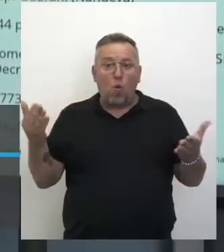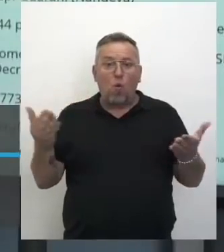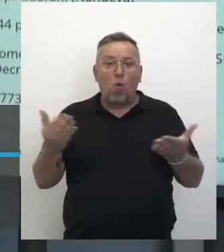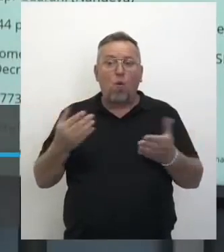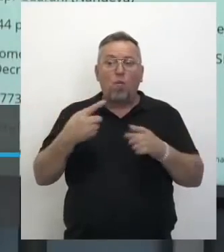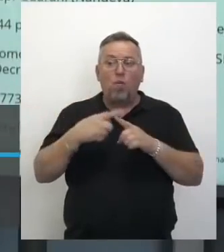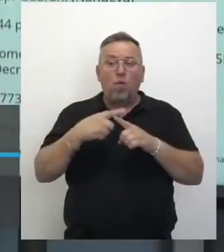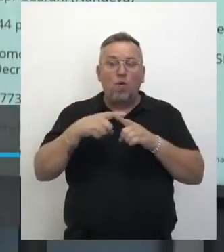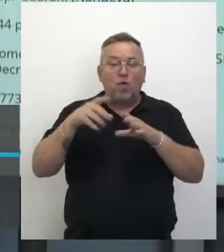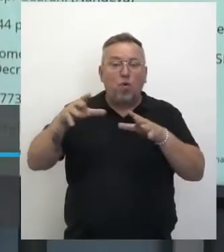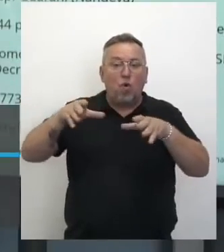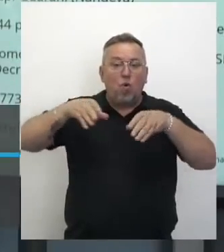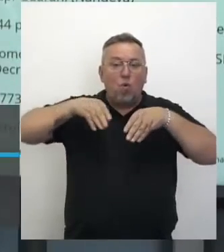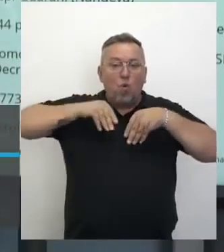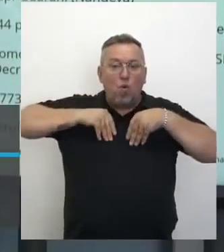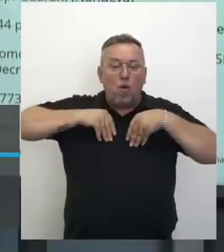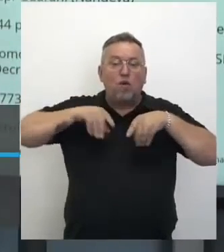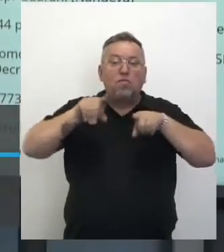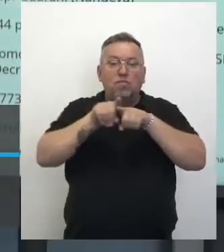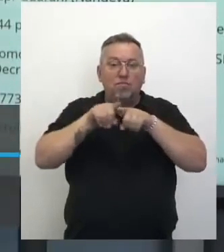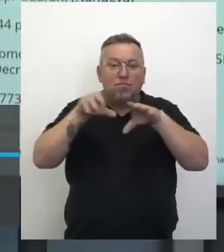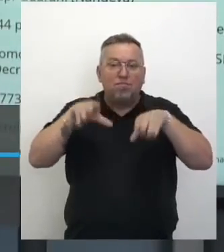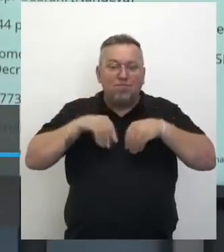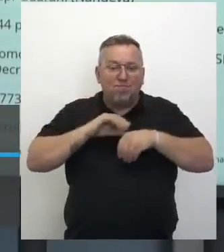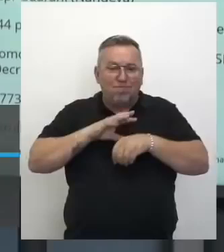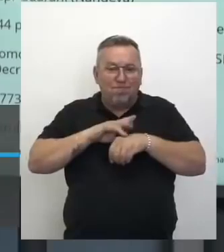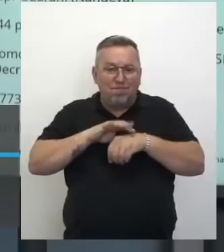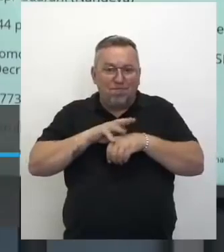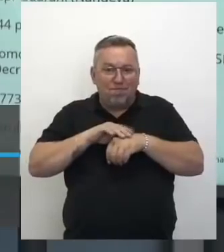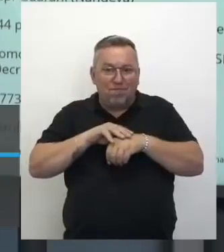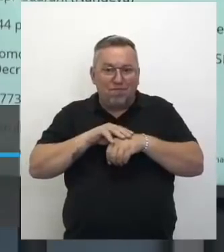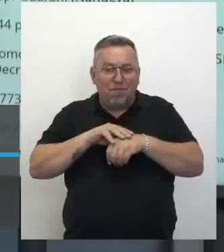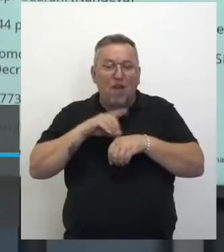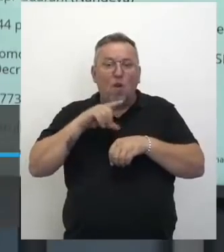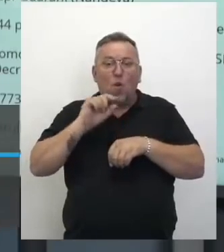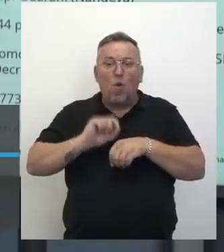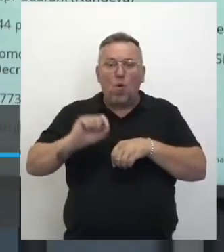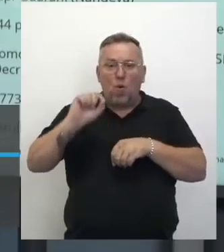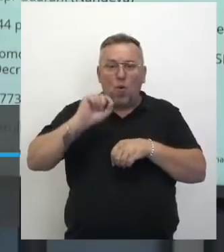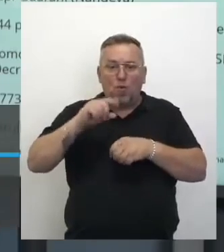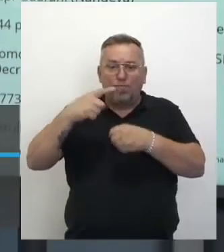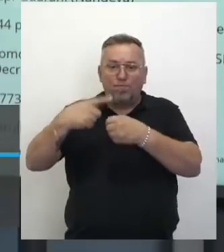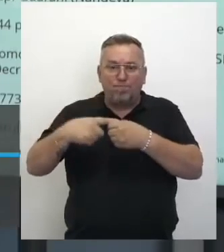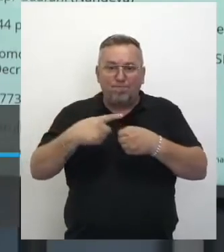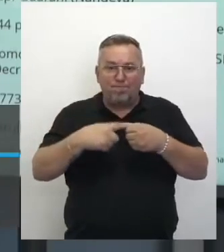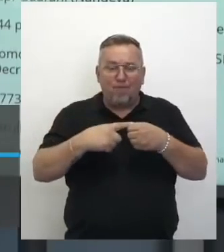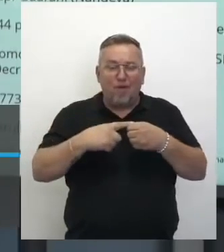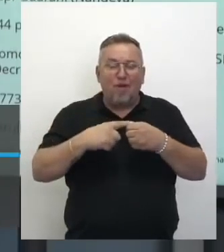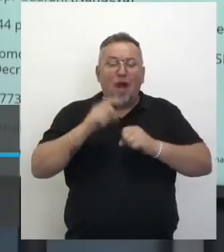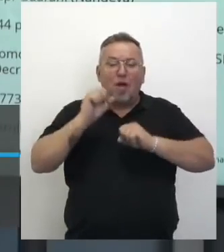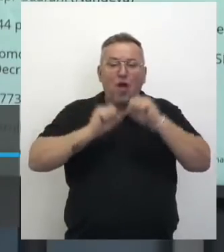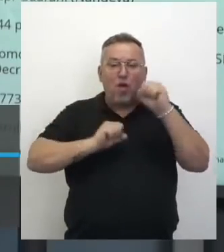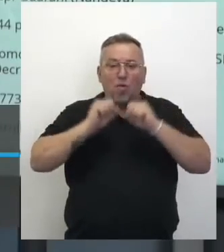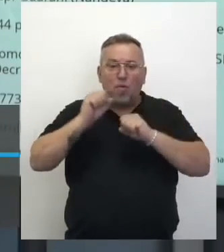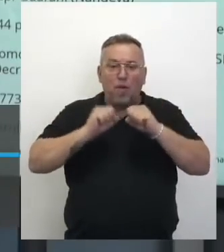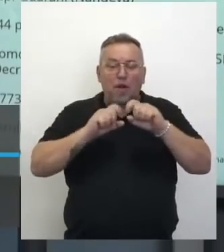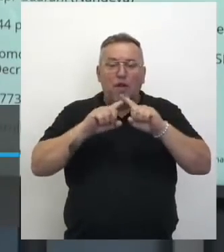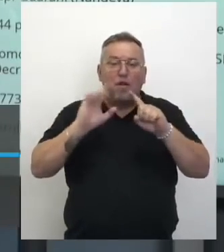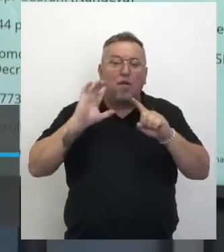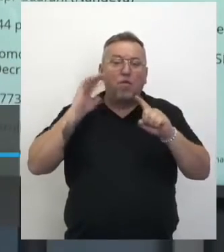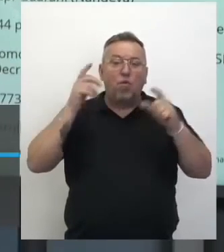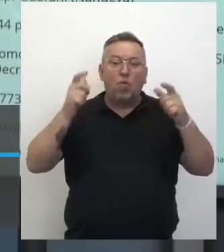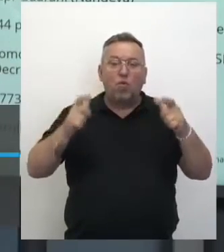foi contaminada. E ela foi contaminada pela urbanização, pela industrialização, mesmo em locais